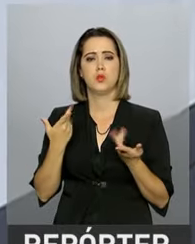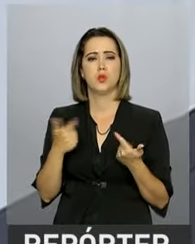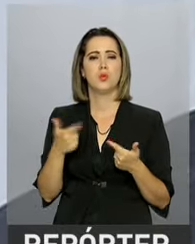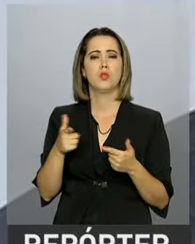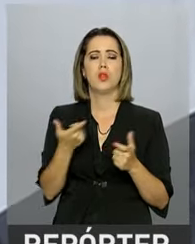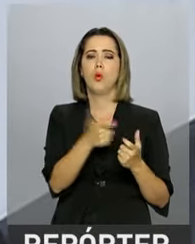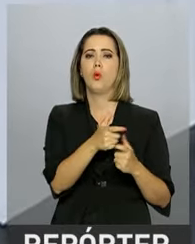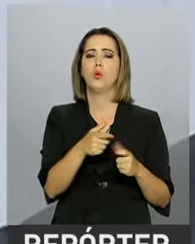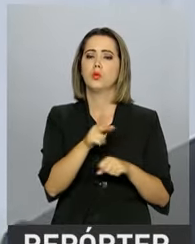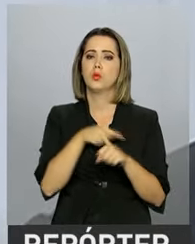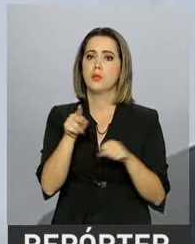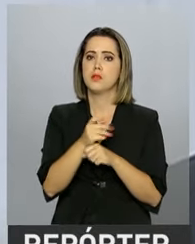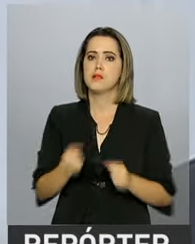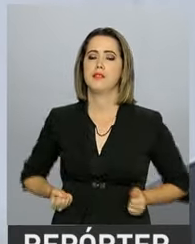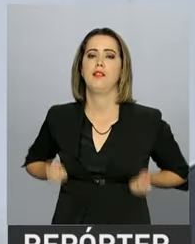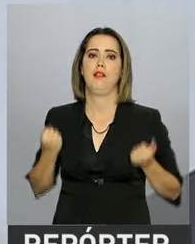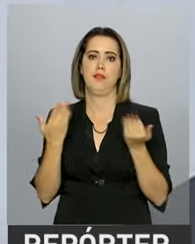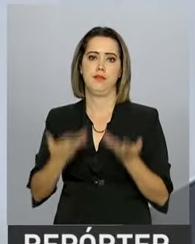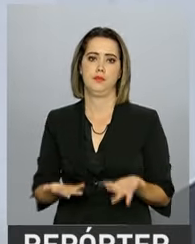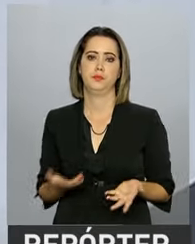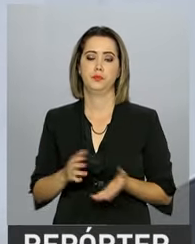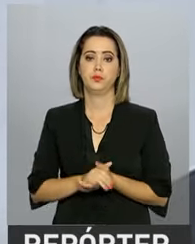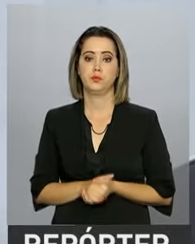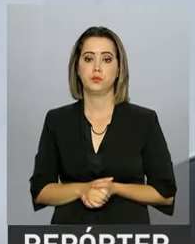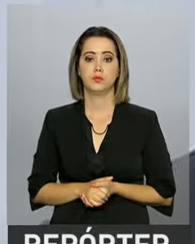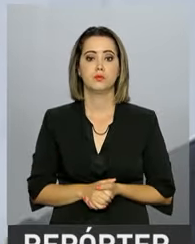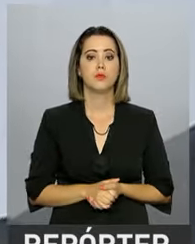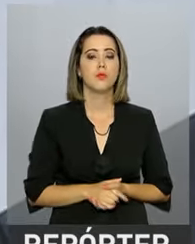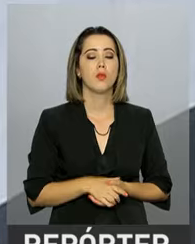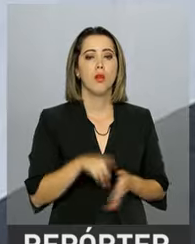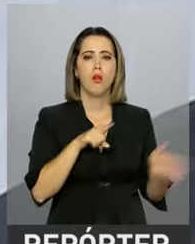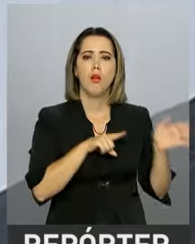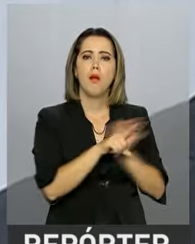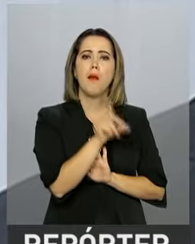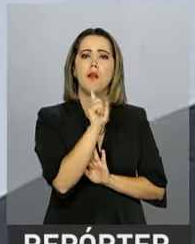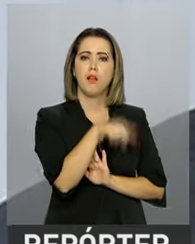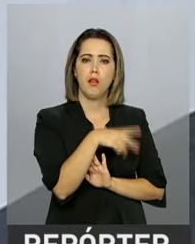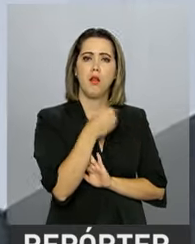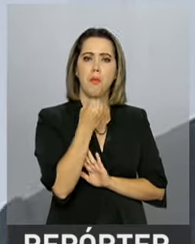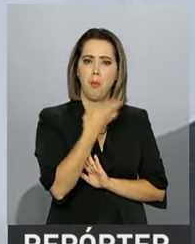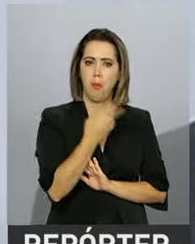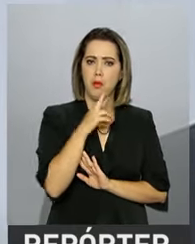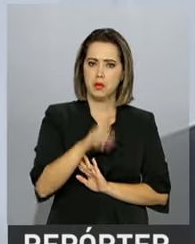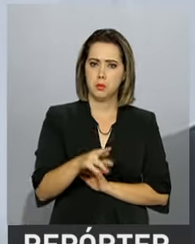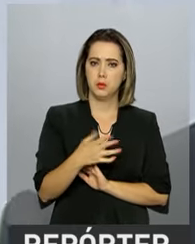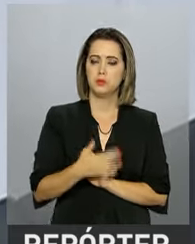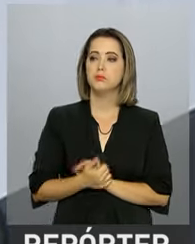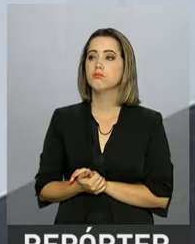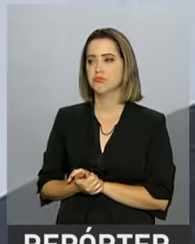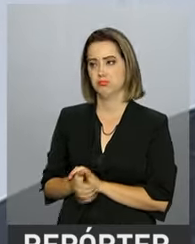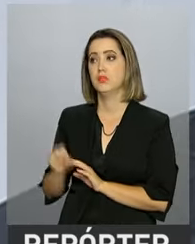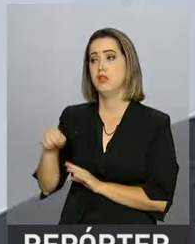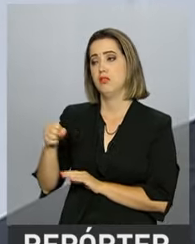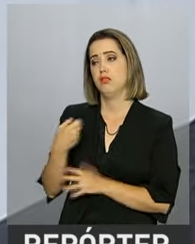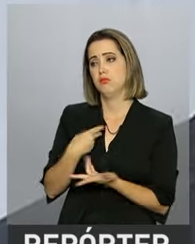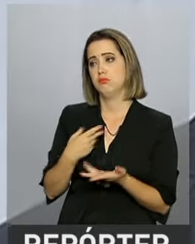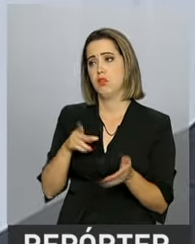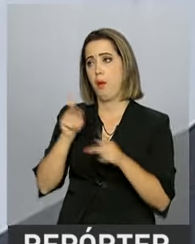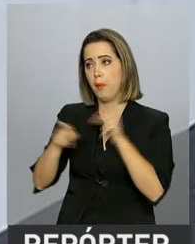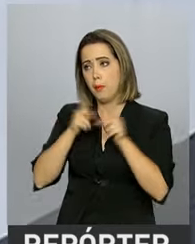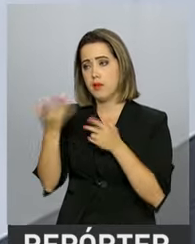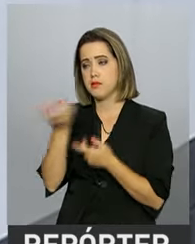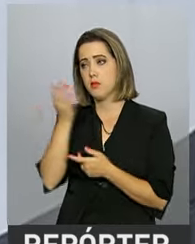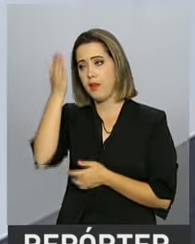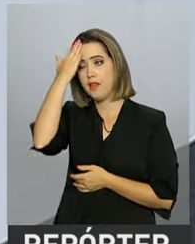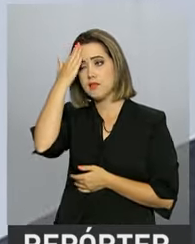com previdência as respostas dadas aqui são necessárias paraa população São a população tem muitas dúvidas a população quer